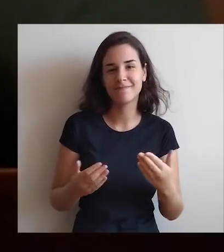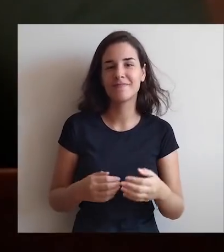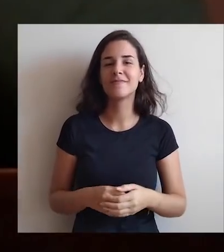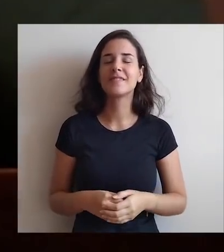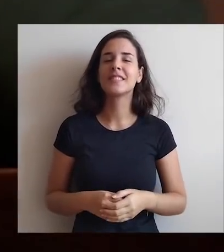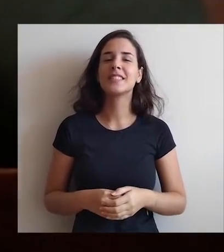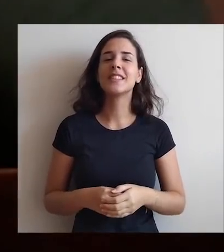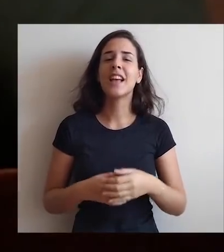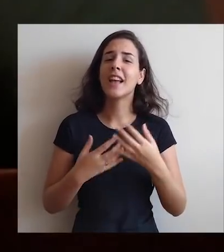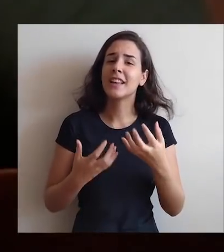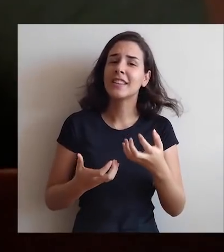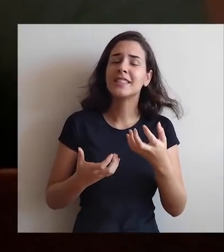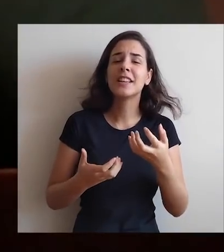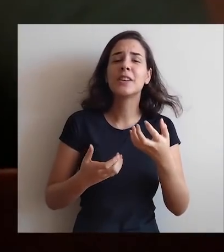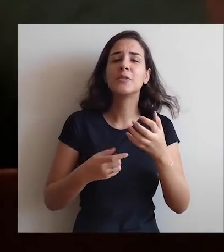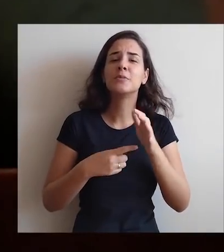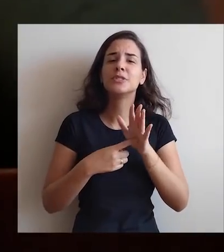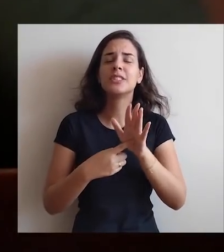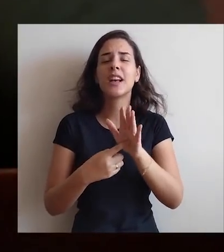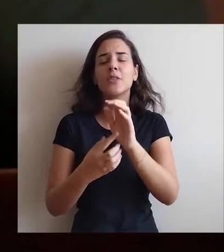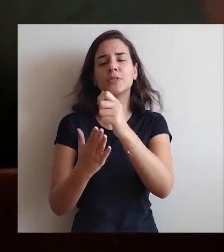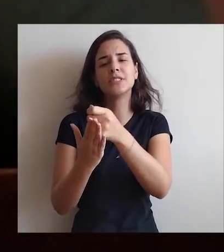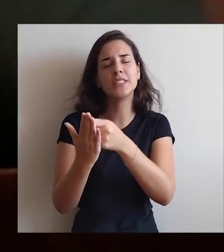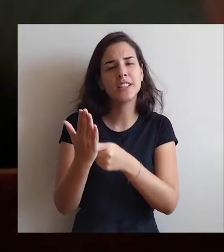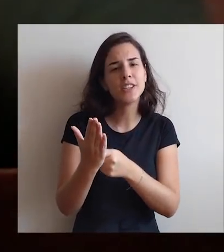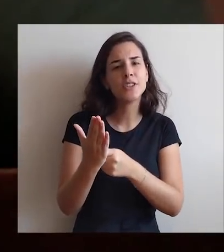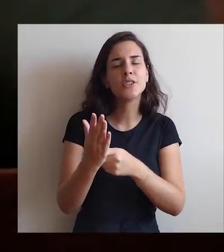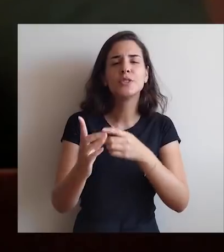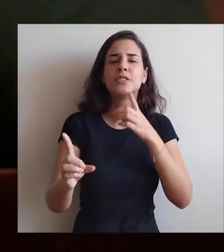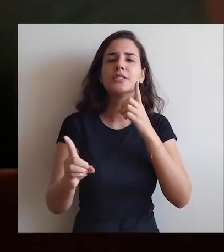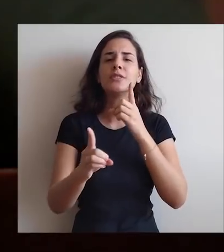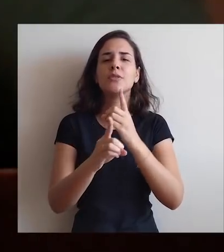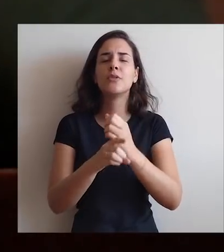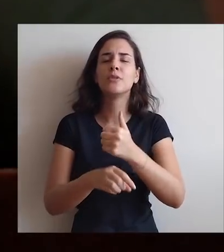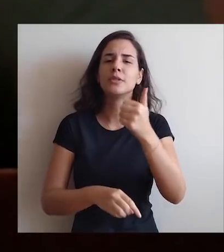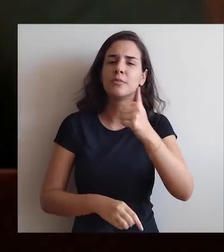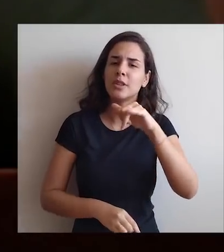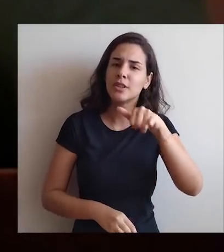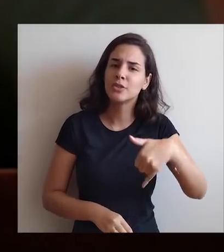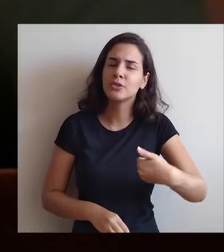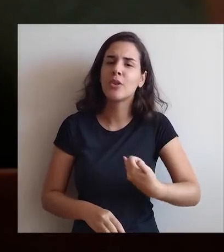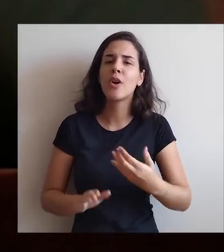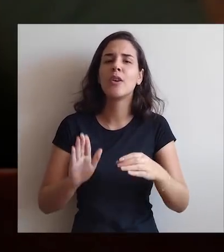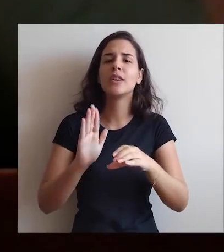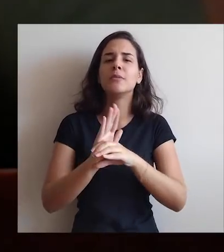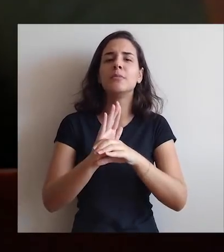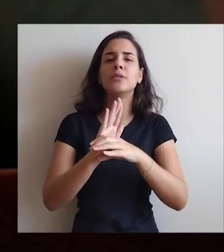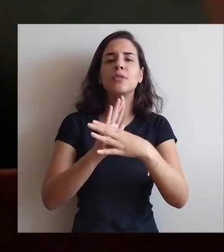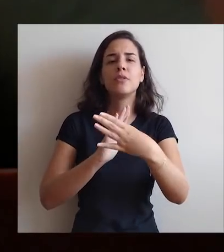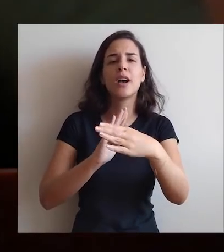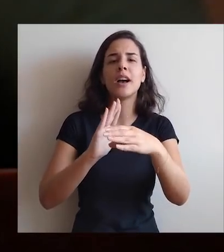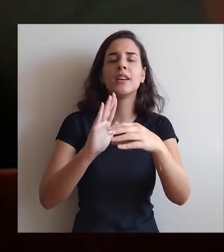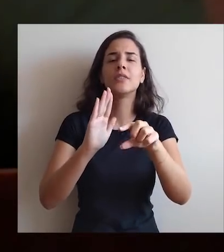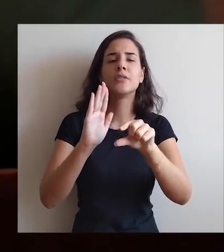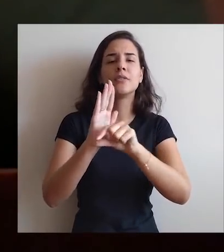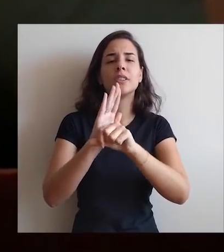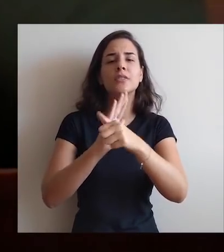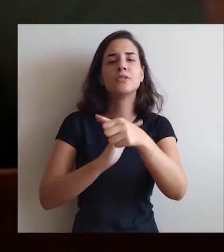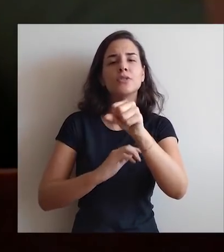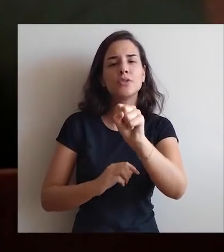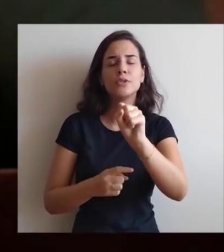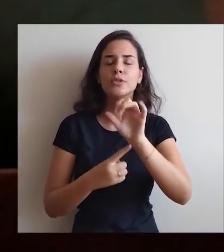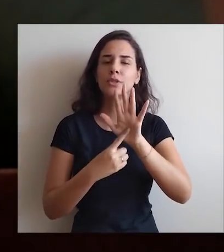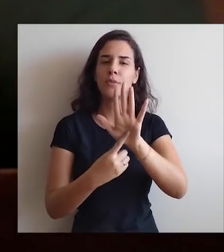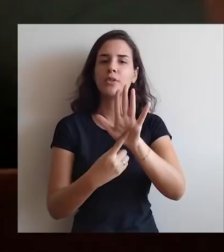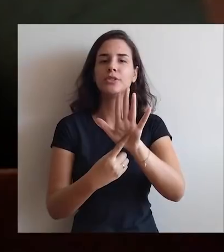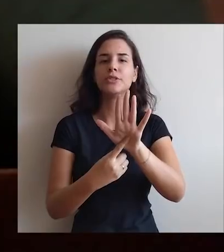ano da Junta de Missões Mundiais. Gostaria de compartilhar um texto muito conhecido que está em 1 João, capítulo